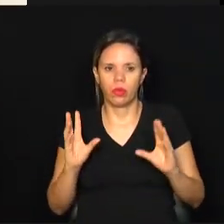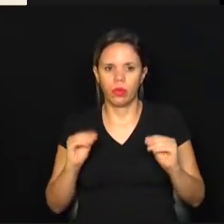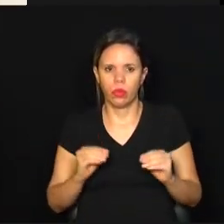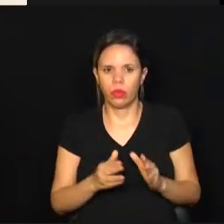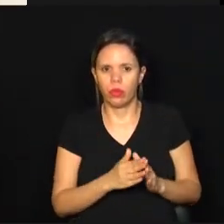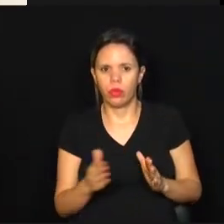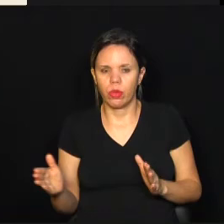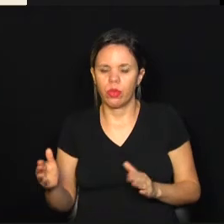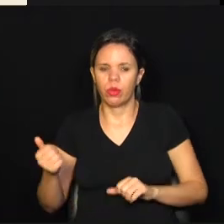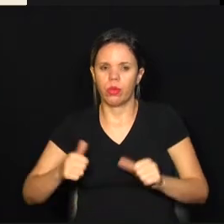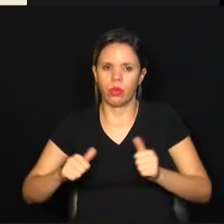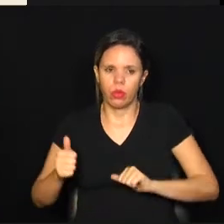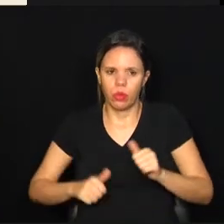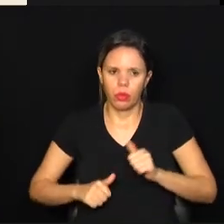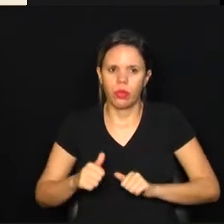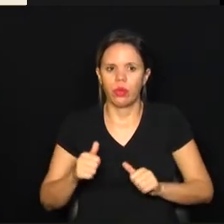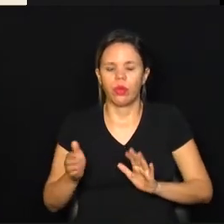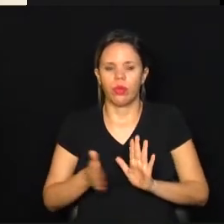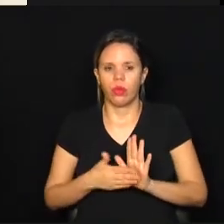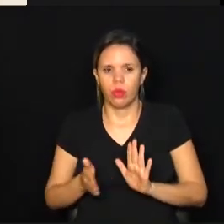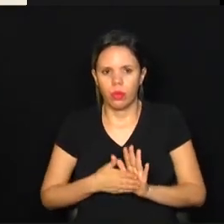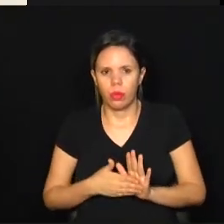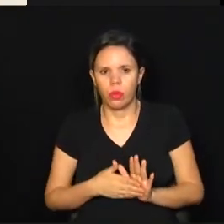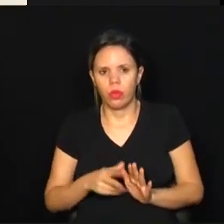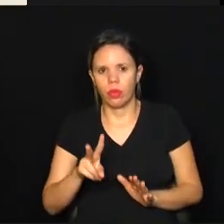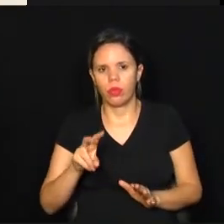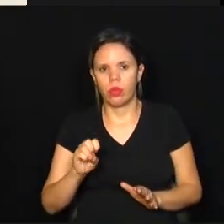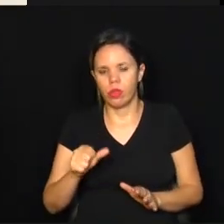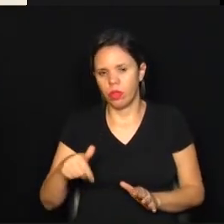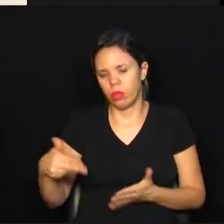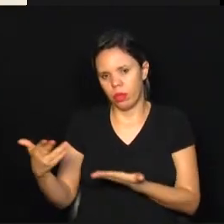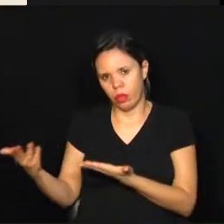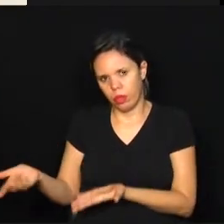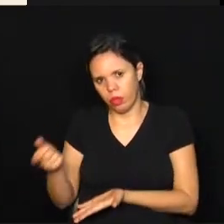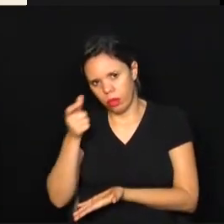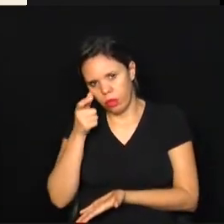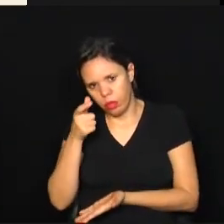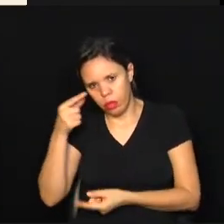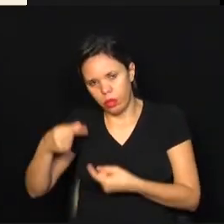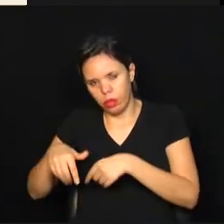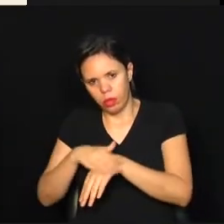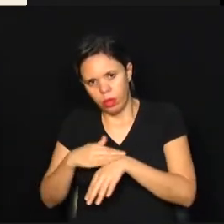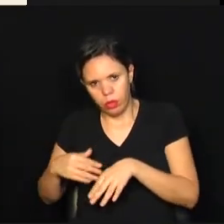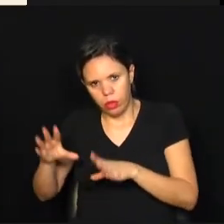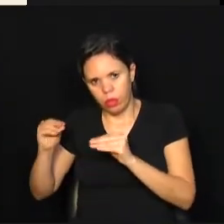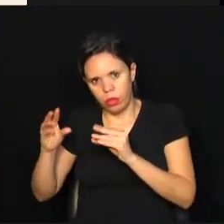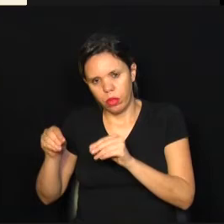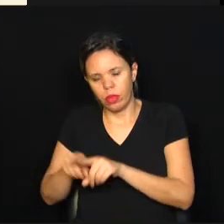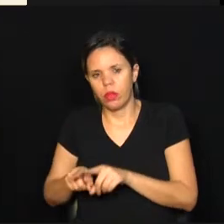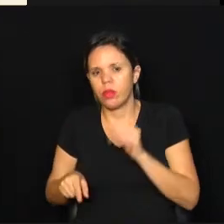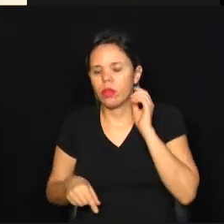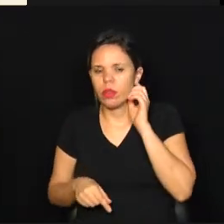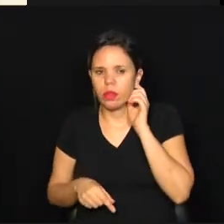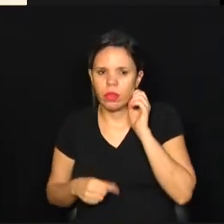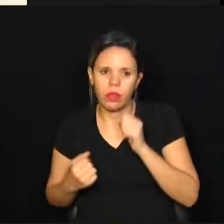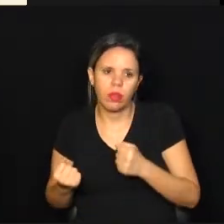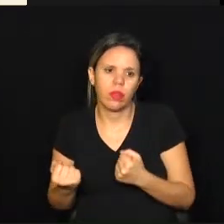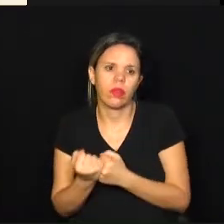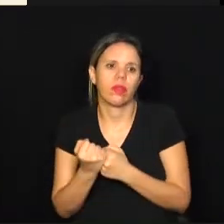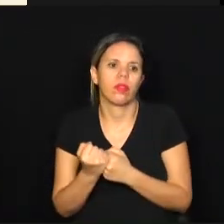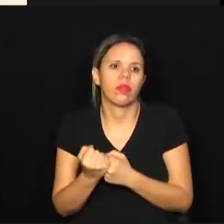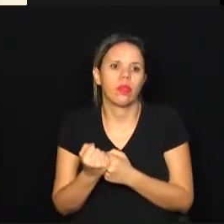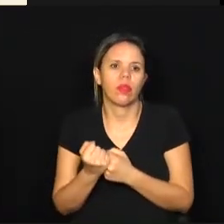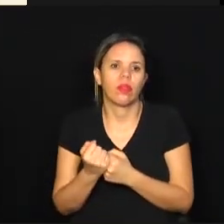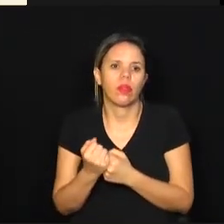fase de diagnóstico, na fase de proposta, inclusive a Vanessa, que está aí, acompanhou essas discussões à noite, né, dando apoio à FUPAM